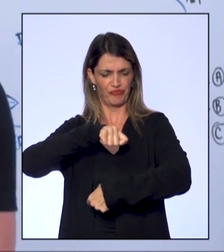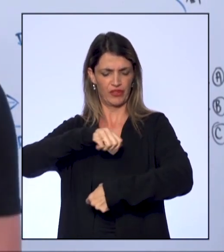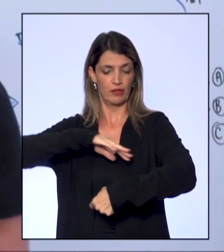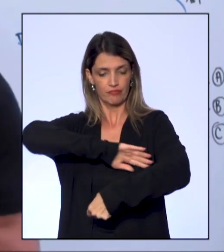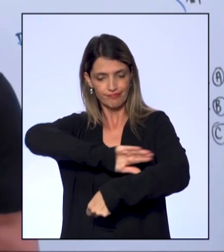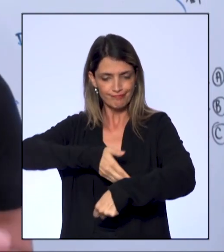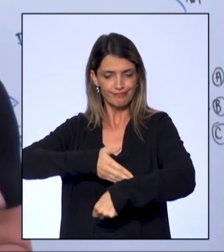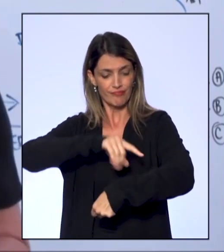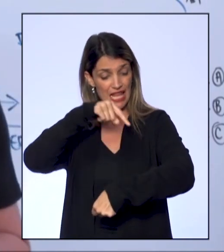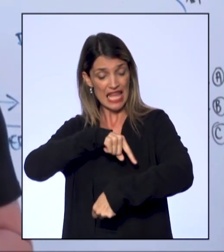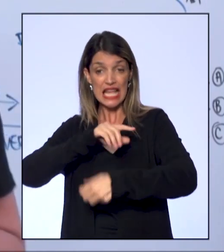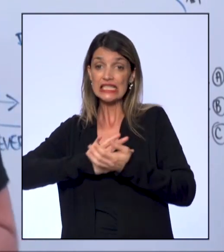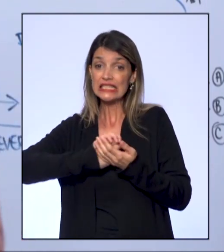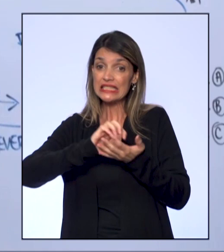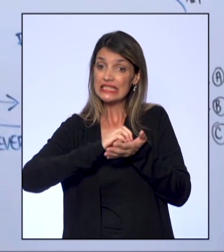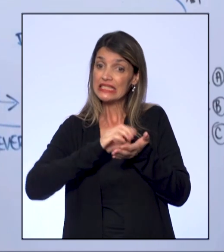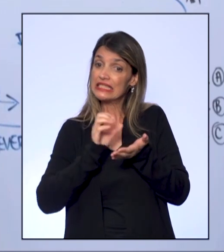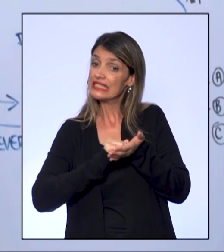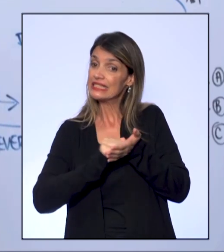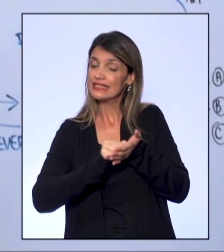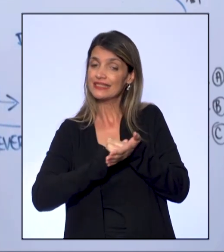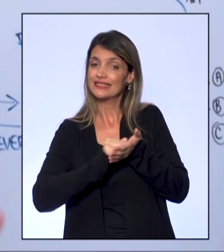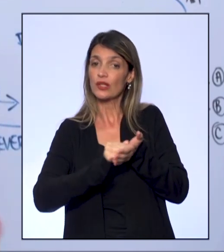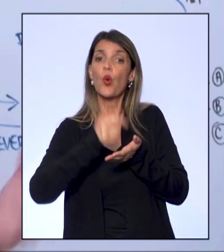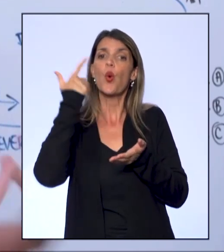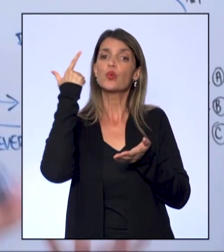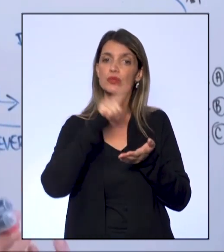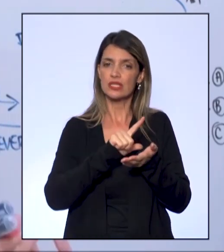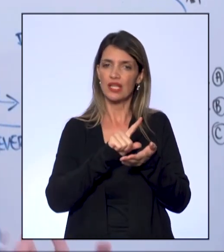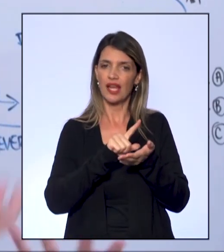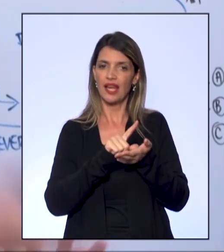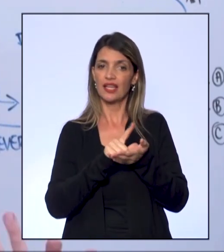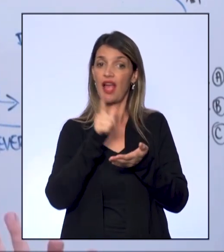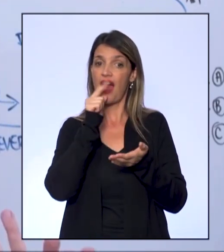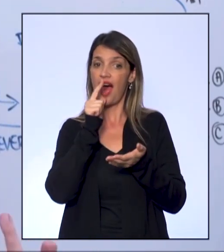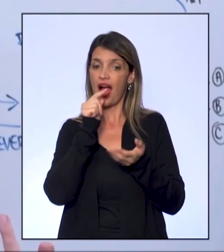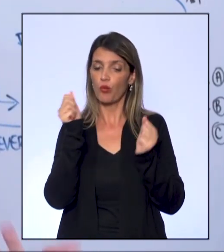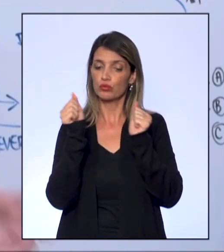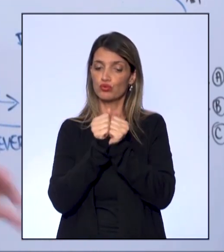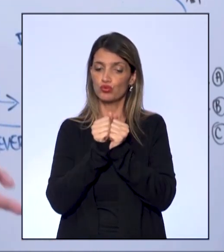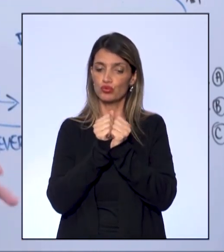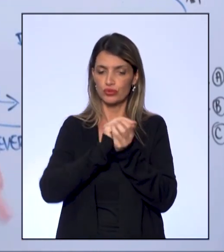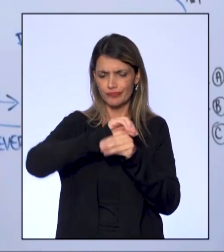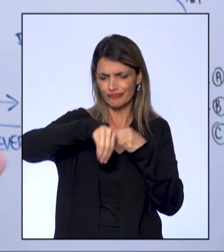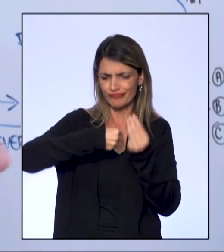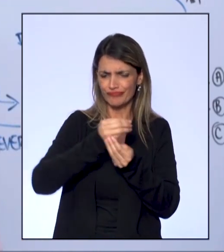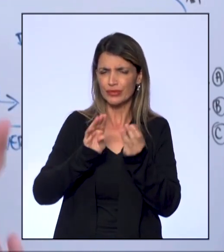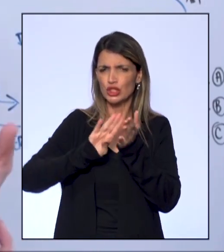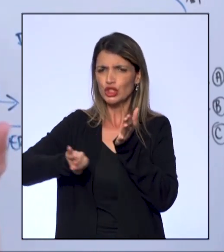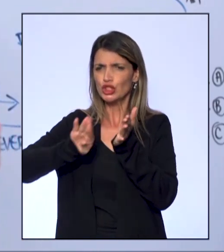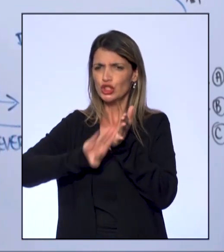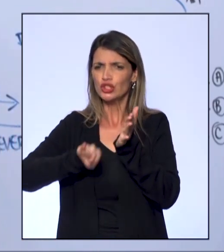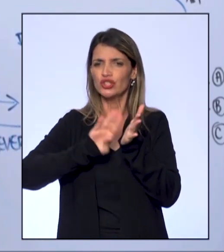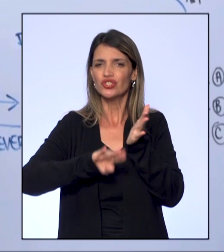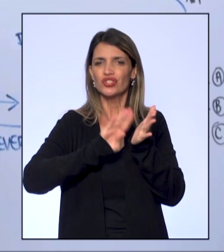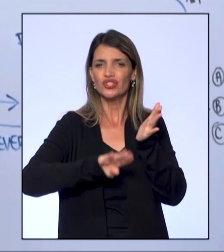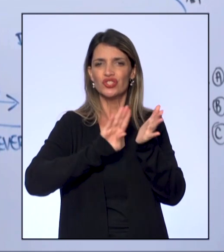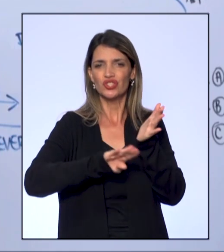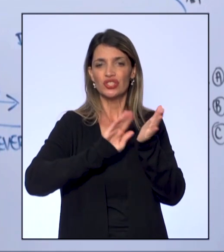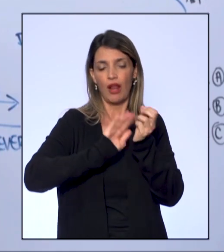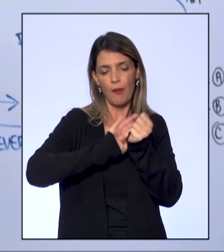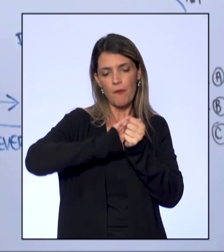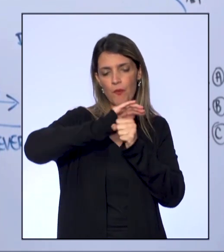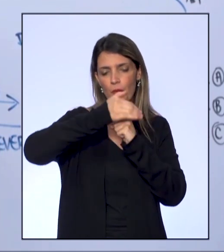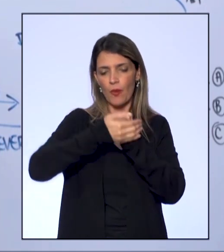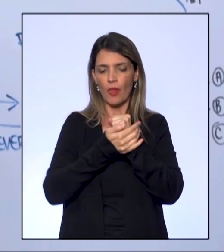esse detergente, esse sabão, ele consegue interagir com a água e com a gordura. Dessa forma, ele consegue tirar essa capa